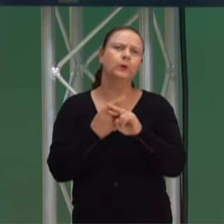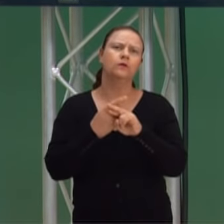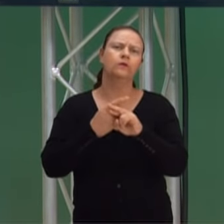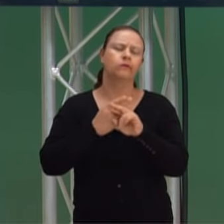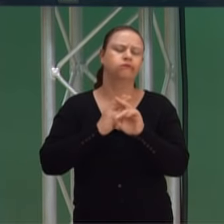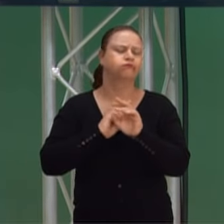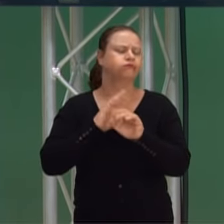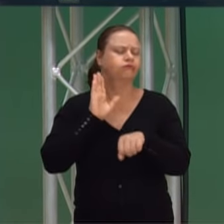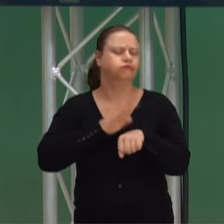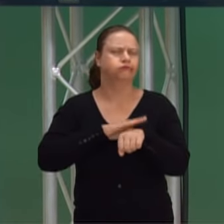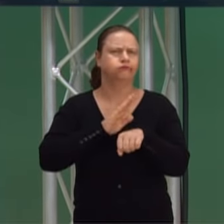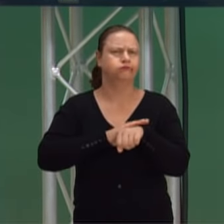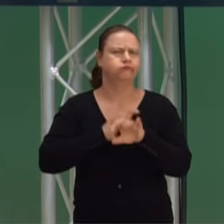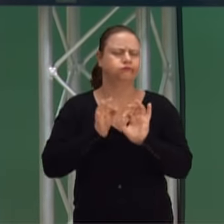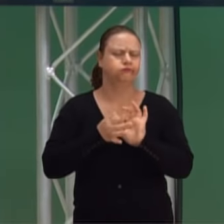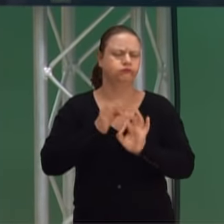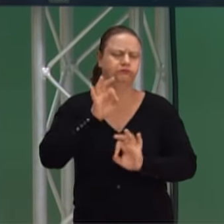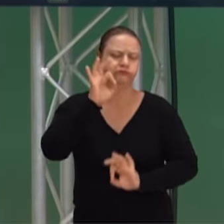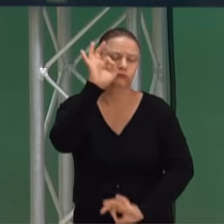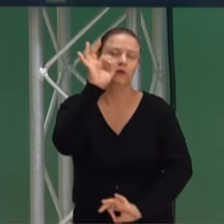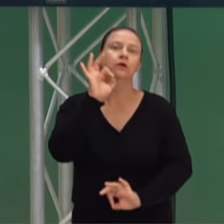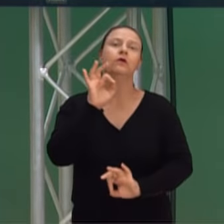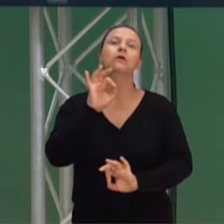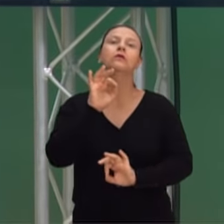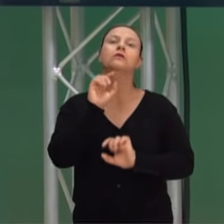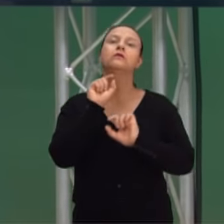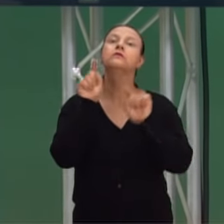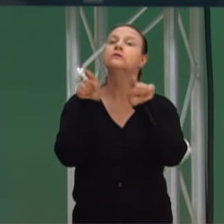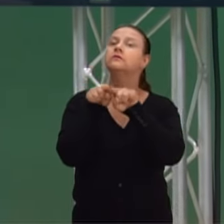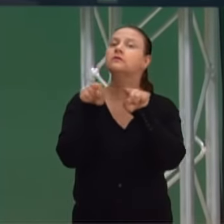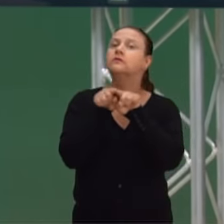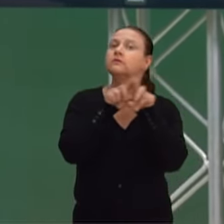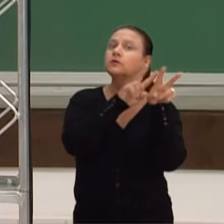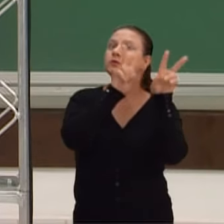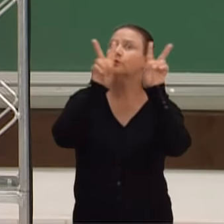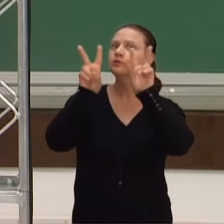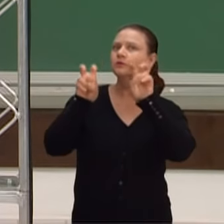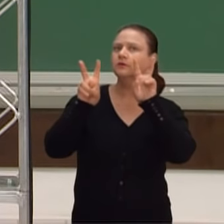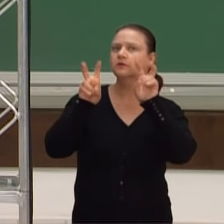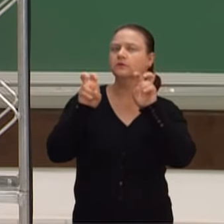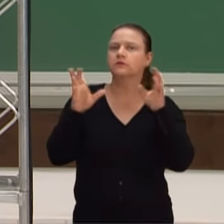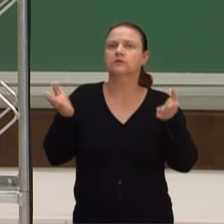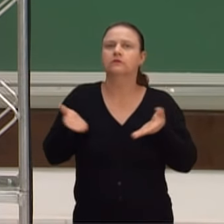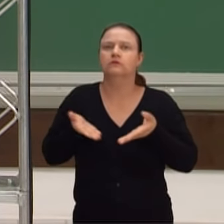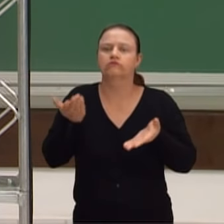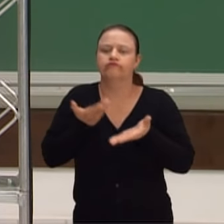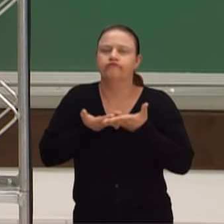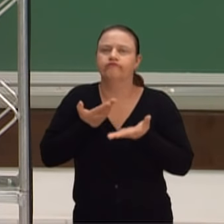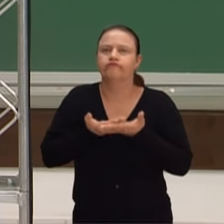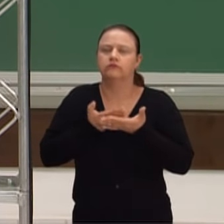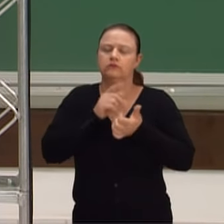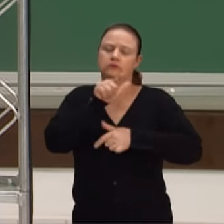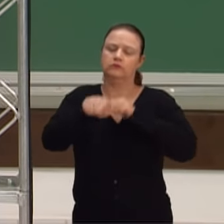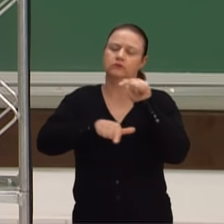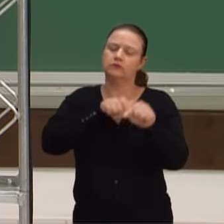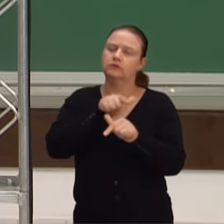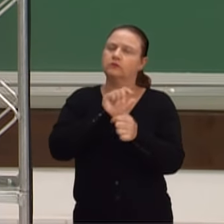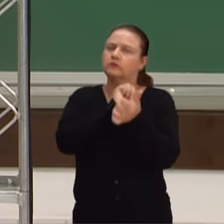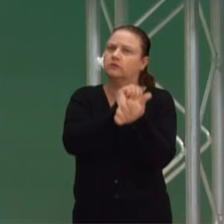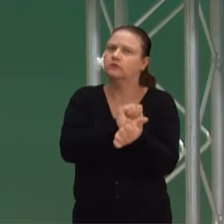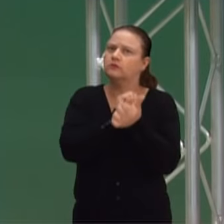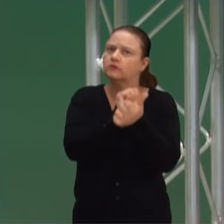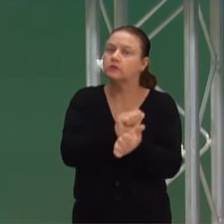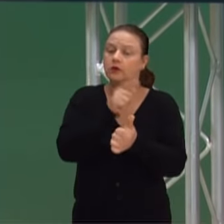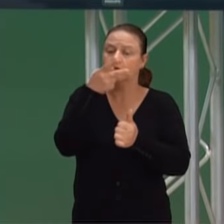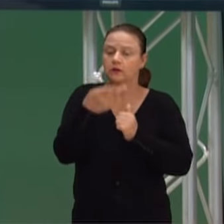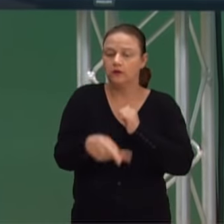Por falar em trabalho escravo muito utilizado, esse é o tema da nossa aula de hoje, o trabalho escravo no Brasil.